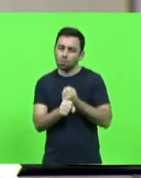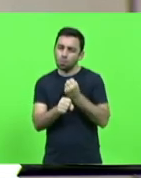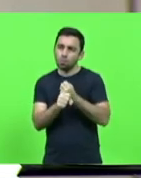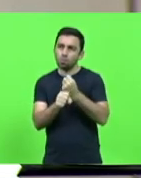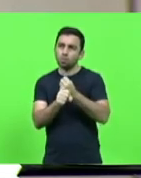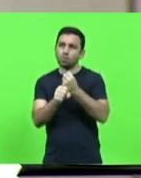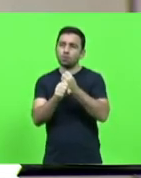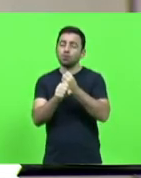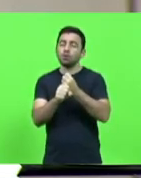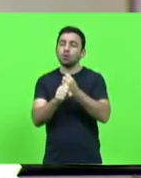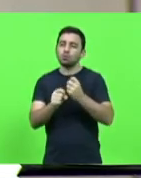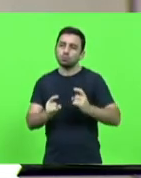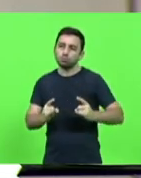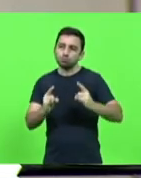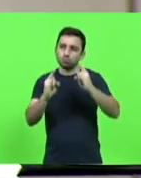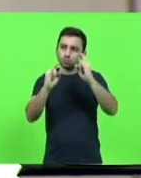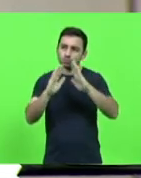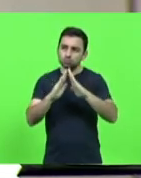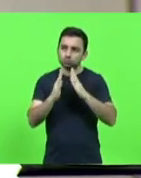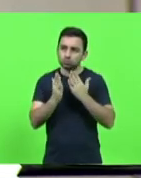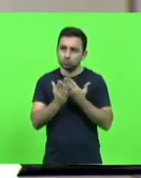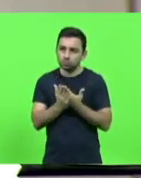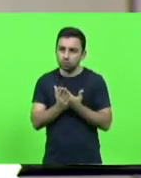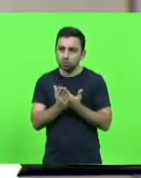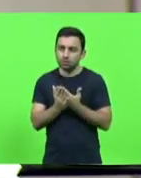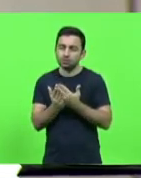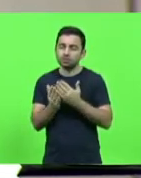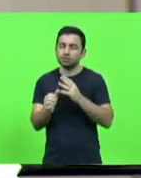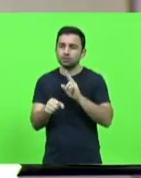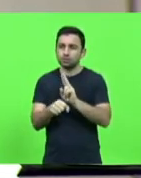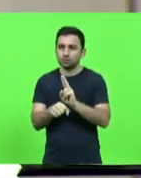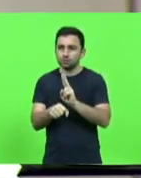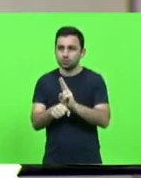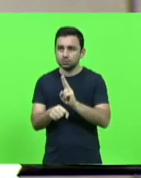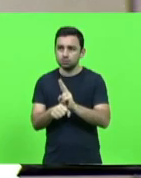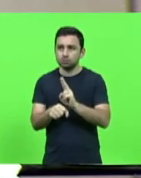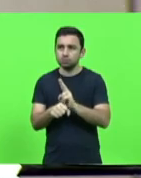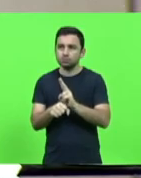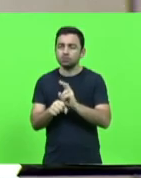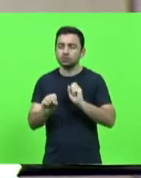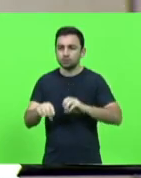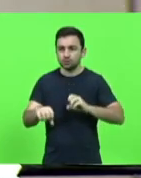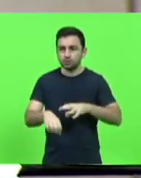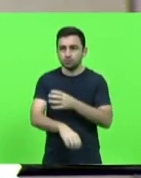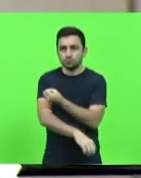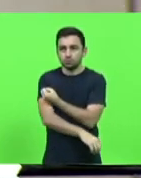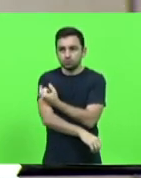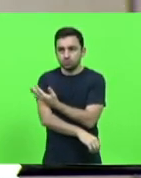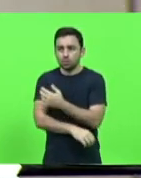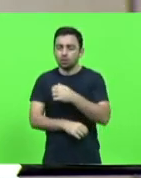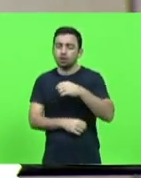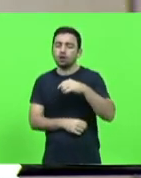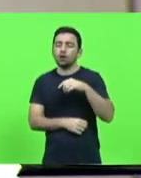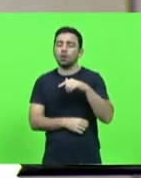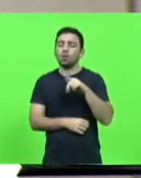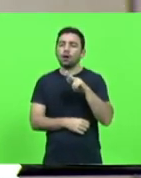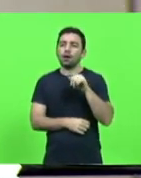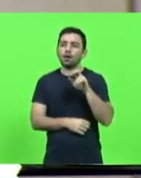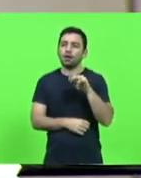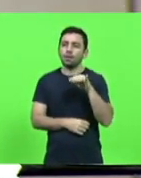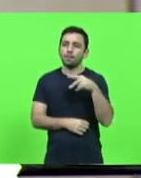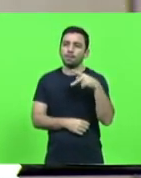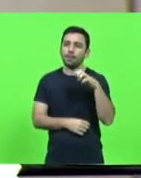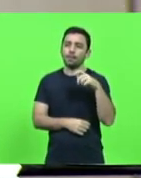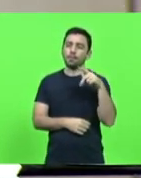Escola Indígena de Ensino Fundamental Quarai Papa, no município de Canelinha.